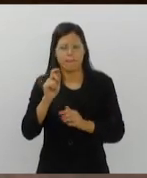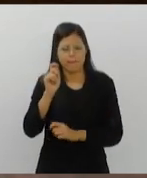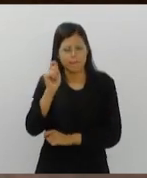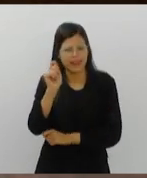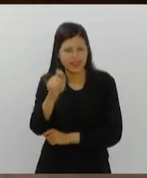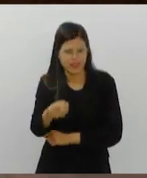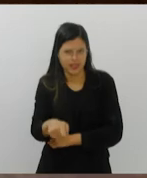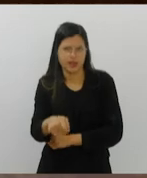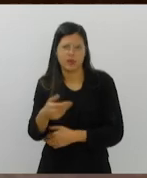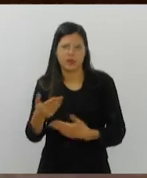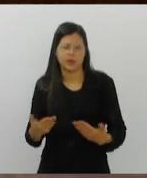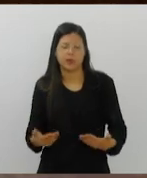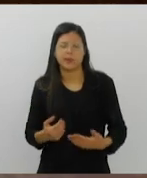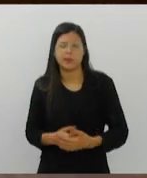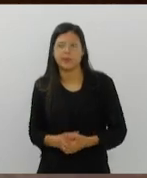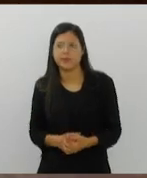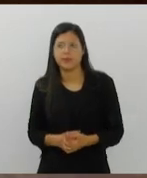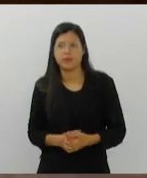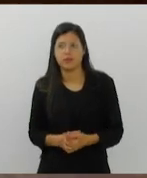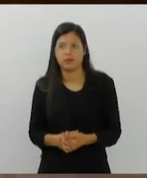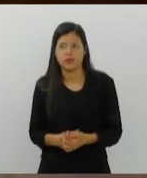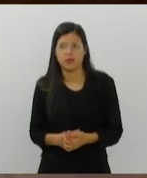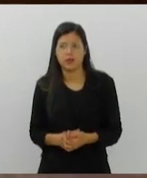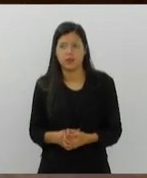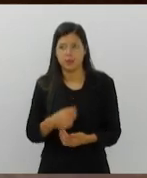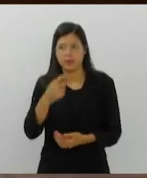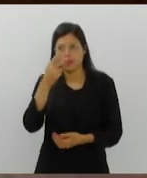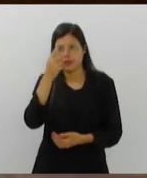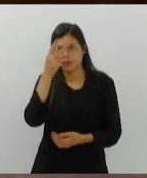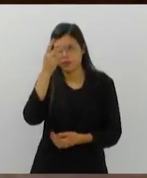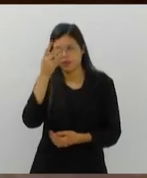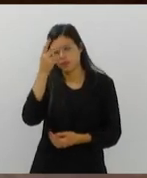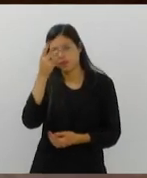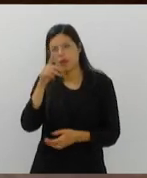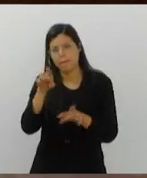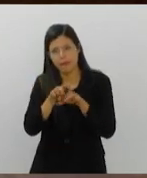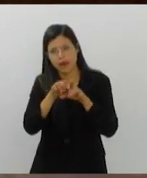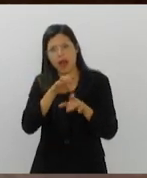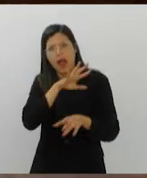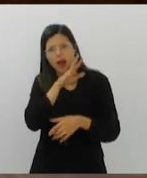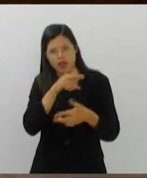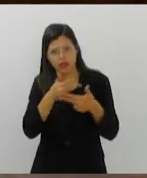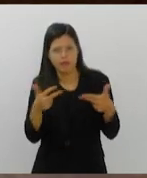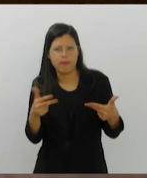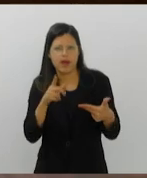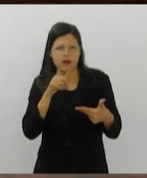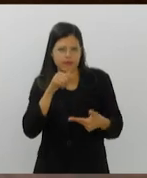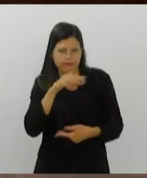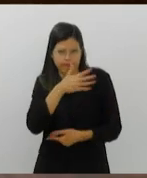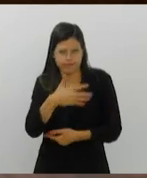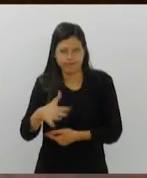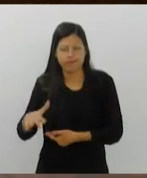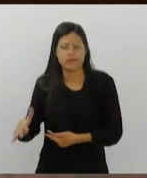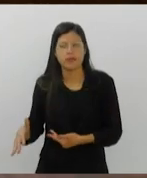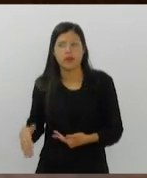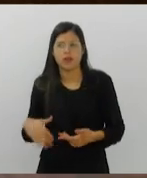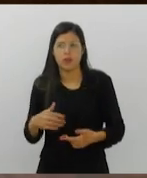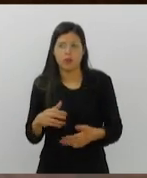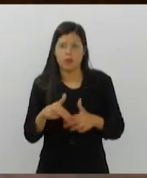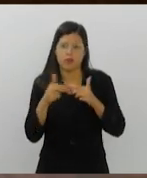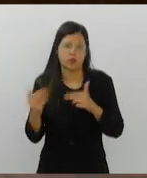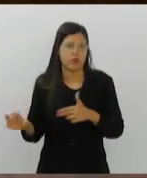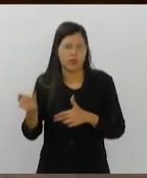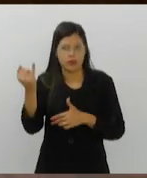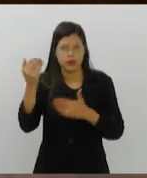pescadores, enfim, os seres vivos, né, do mundo aquático e tal. Por isso, a importância, eu agradeço muito da